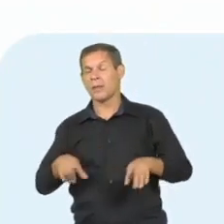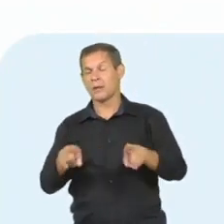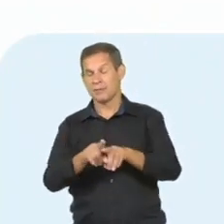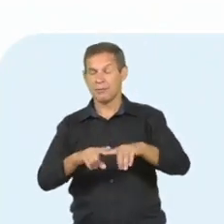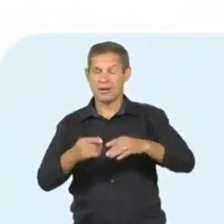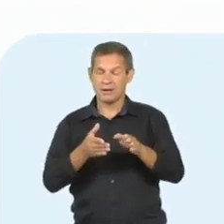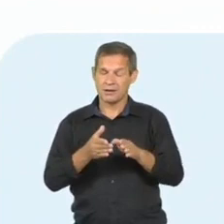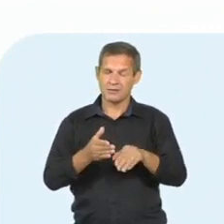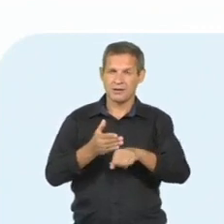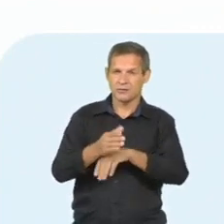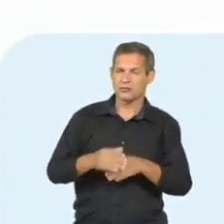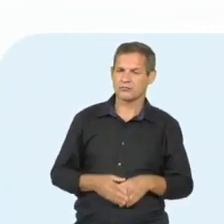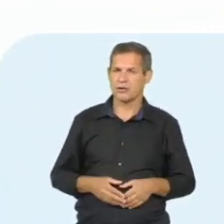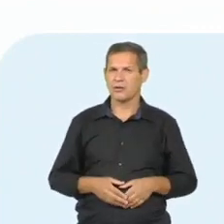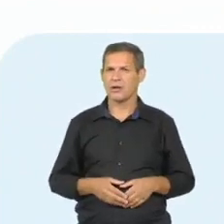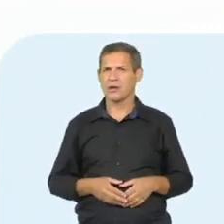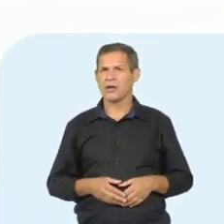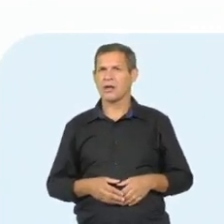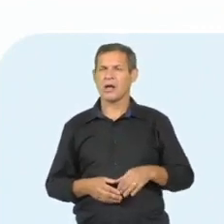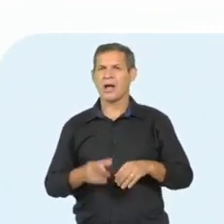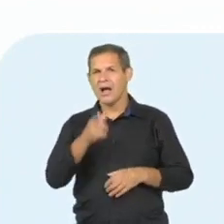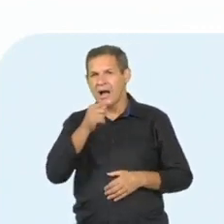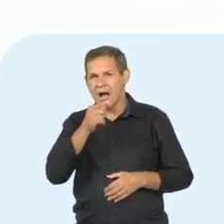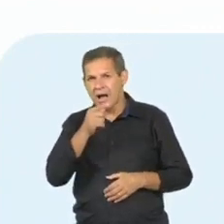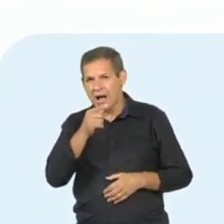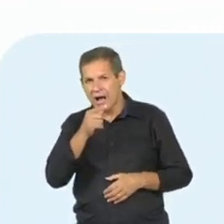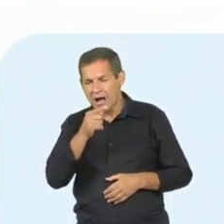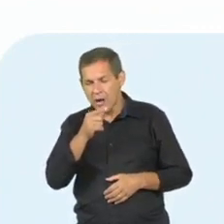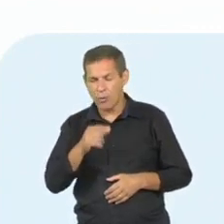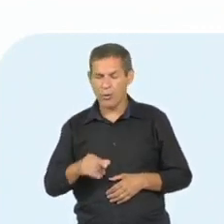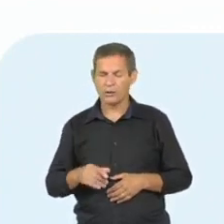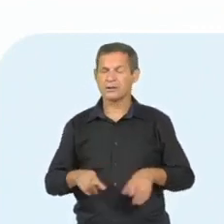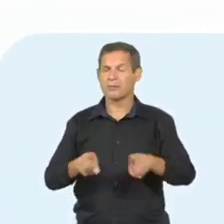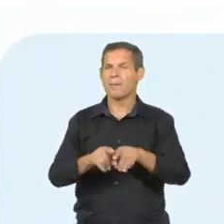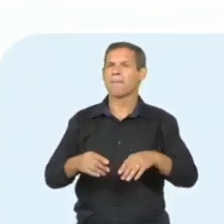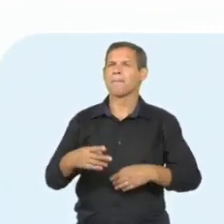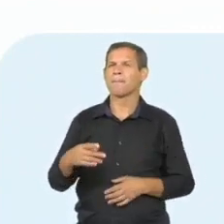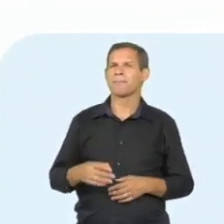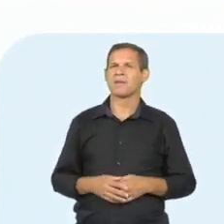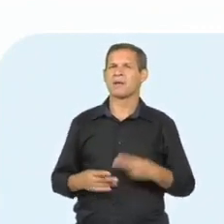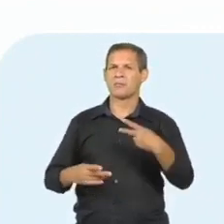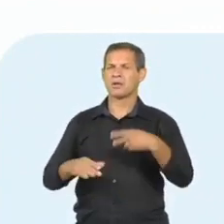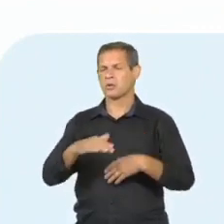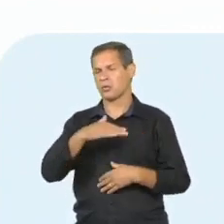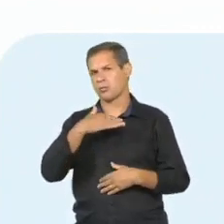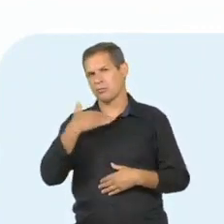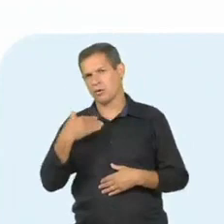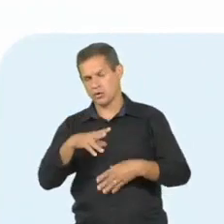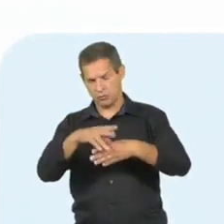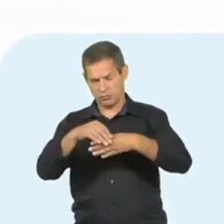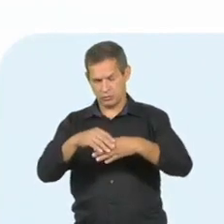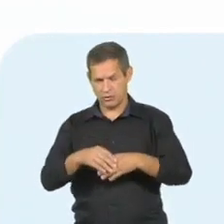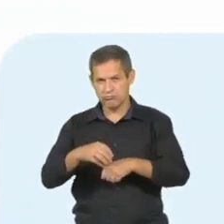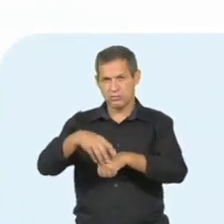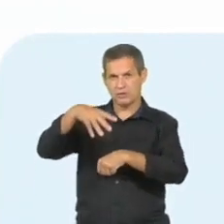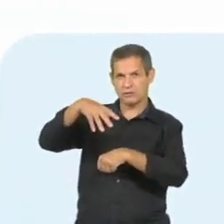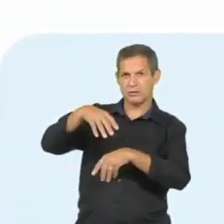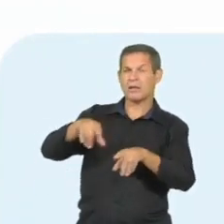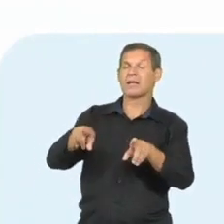maior acesso ao saneamento básico e também menor morte por doenças